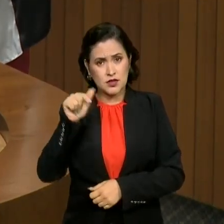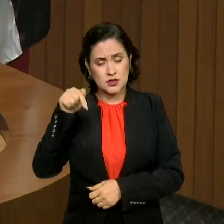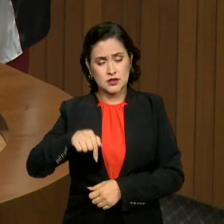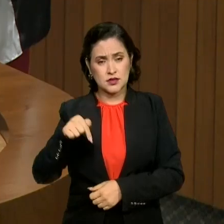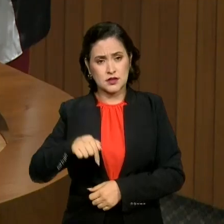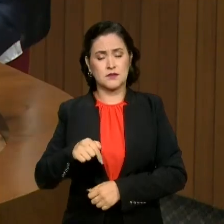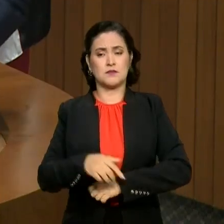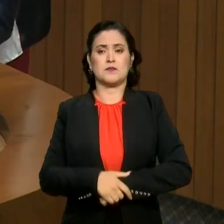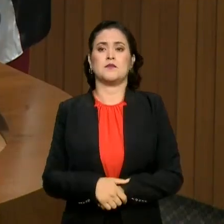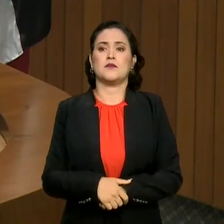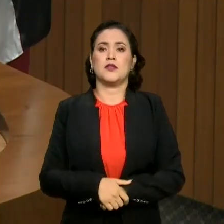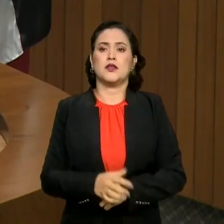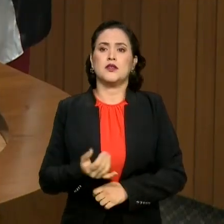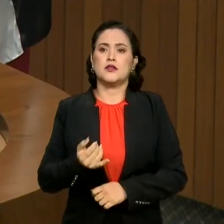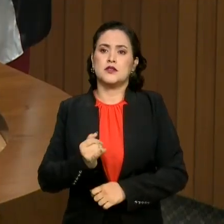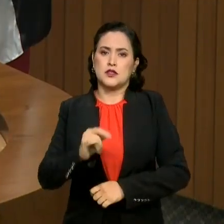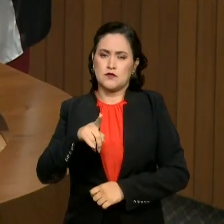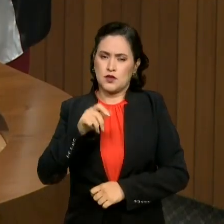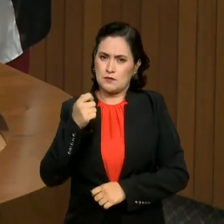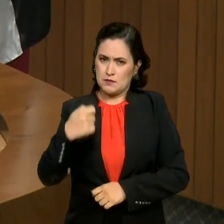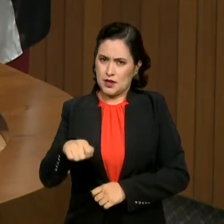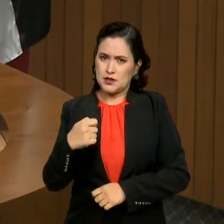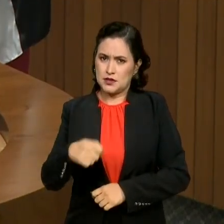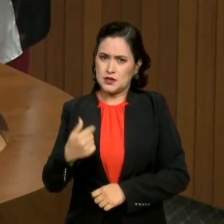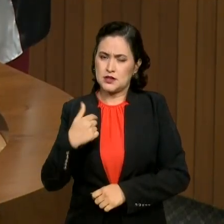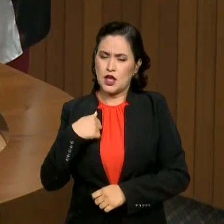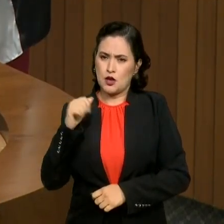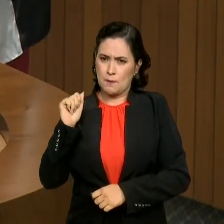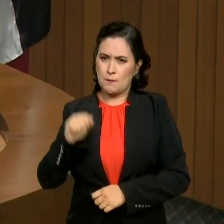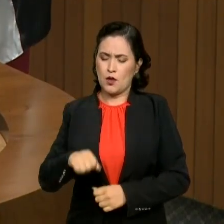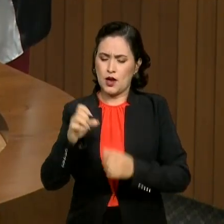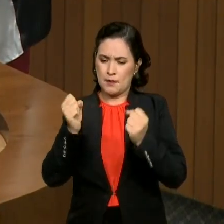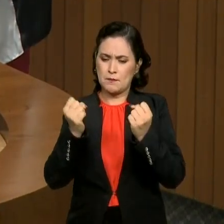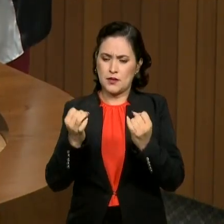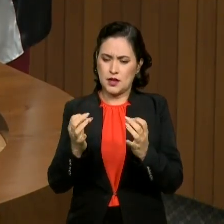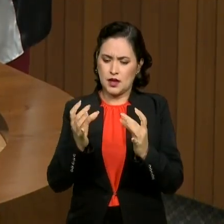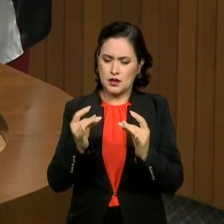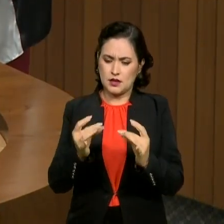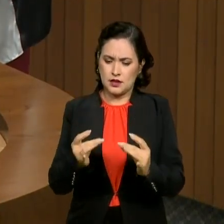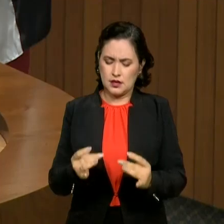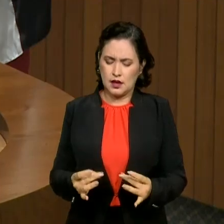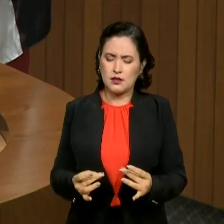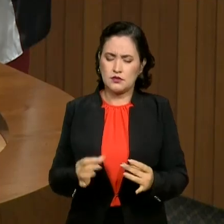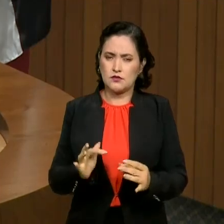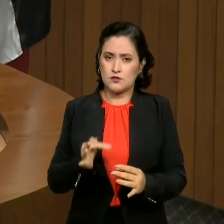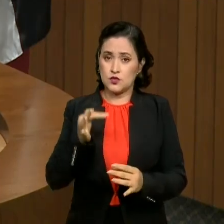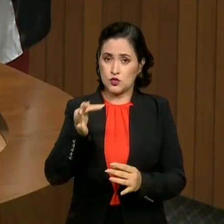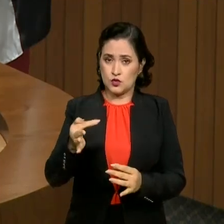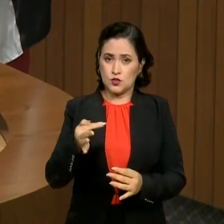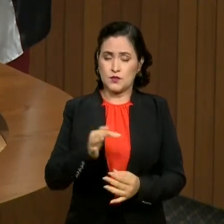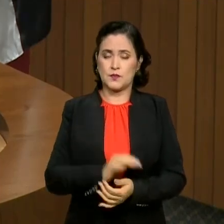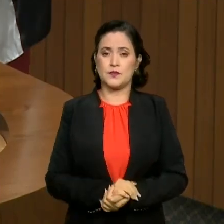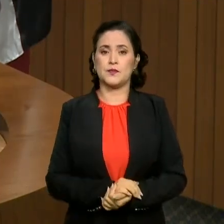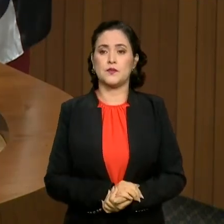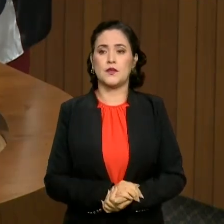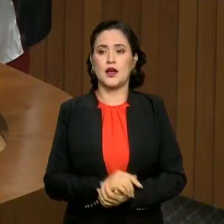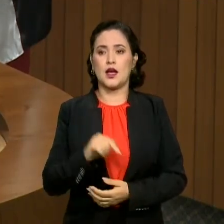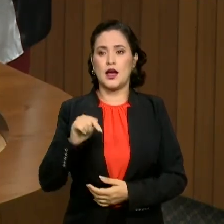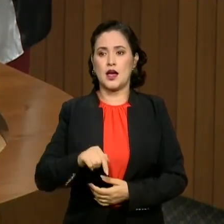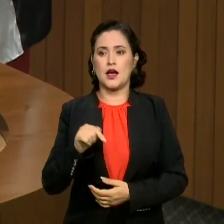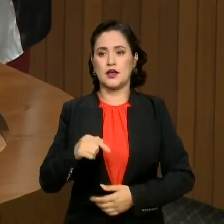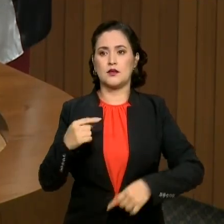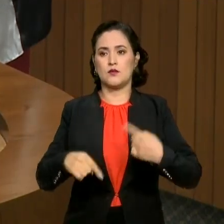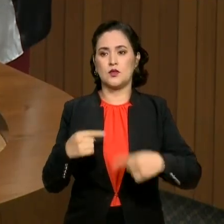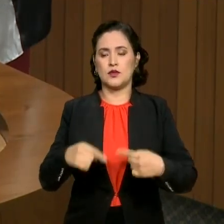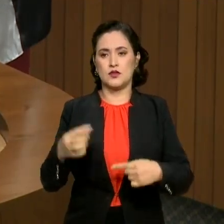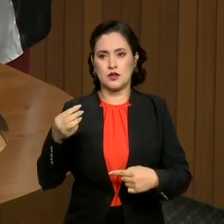senhor precisar, a qualquer momento eu posso trazer tudo isso aqui, né, a baila, mas isso aqui na política do Maranhão é normal. Então, me